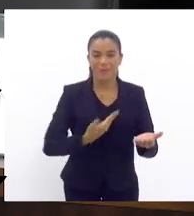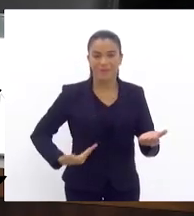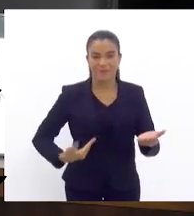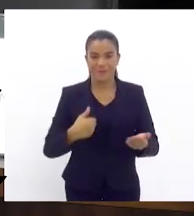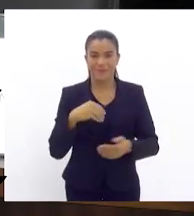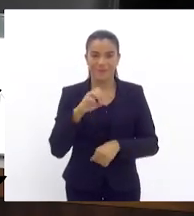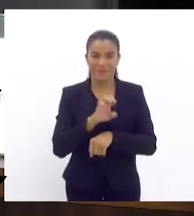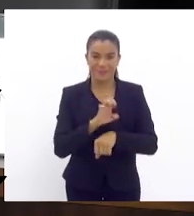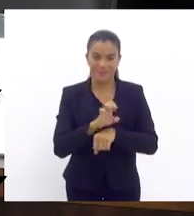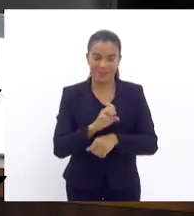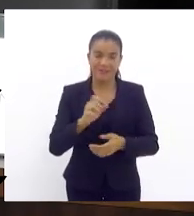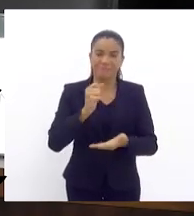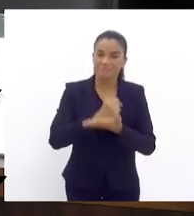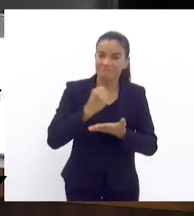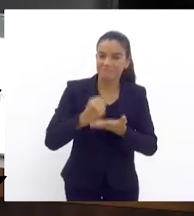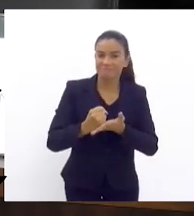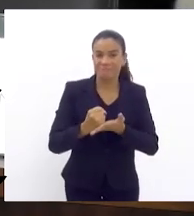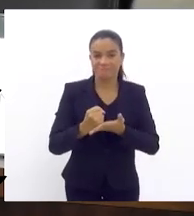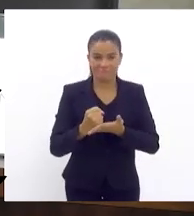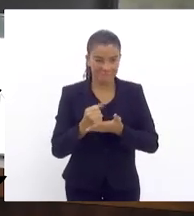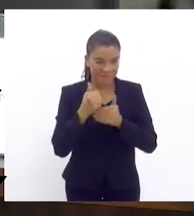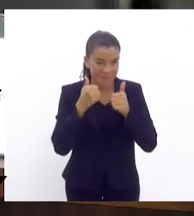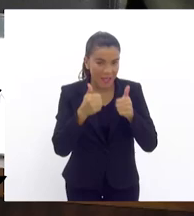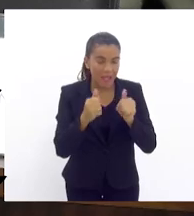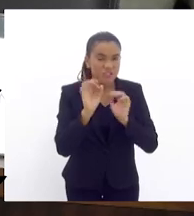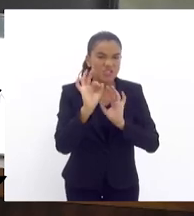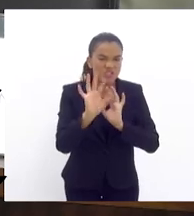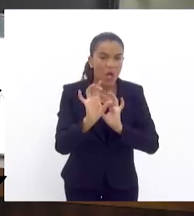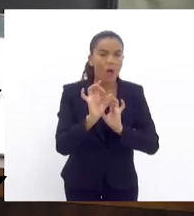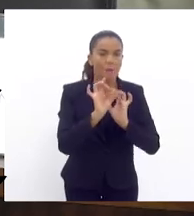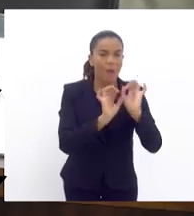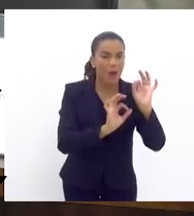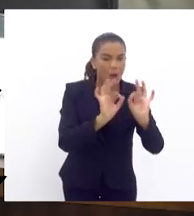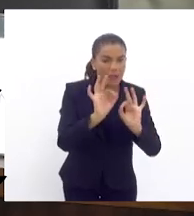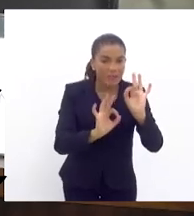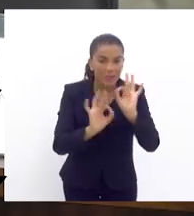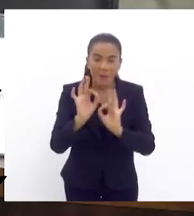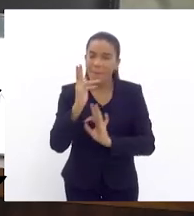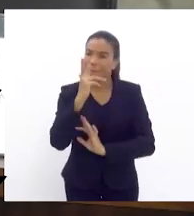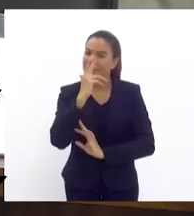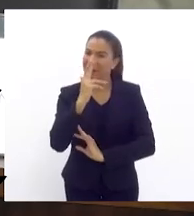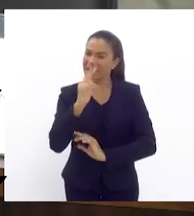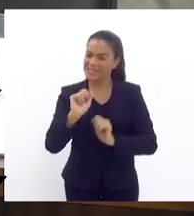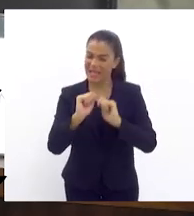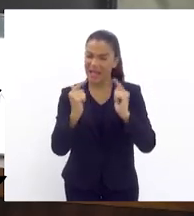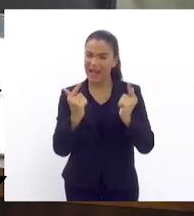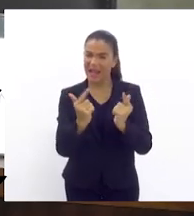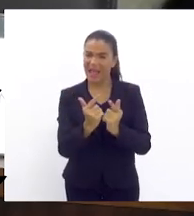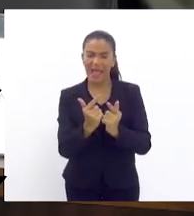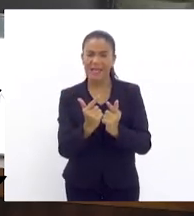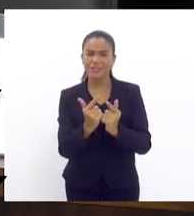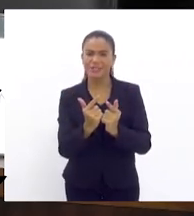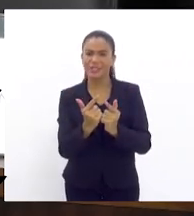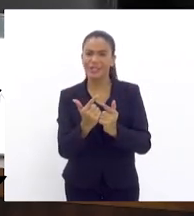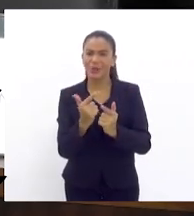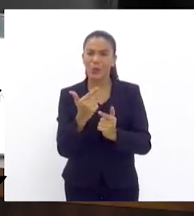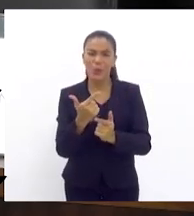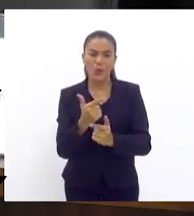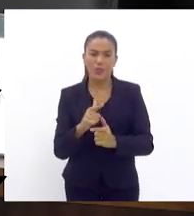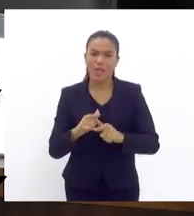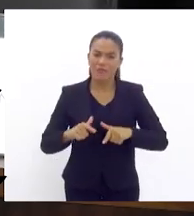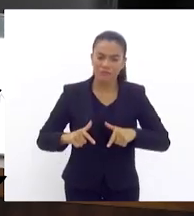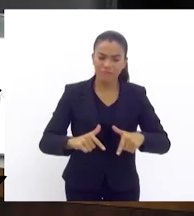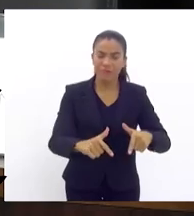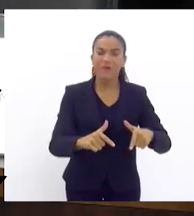concessão. Então, só para a gente poder organizar, porque vai parecer que essa casa foi atropelada e não foi, e, na verdade,